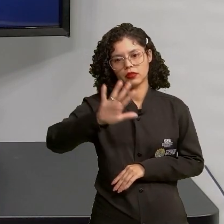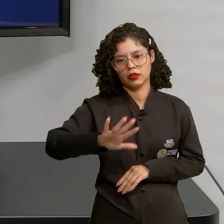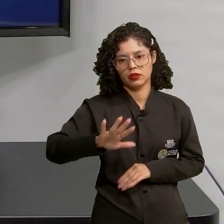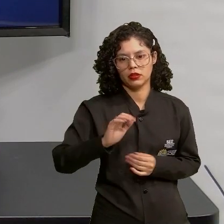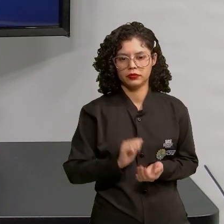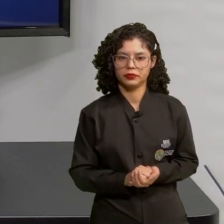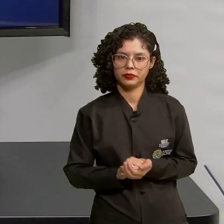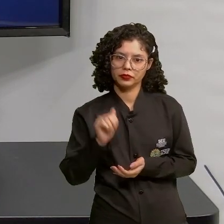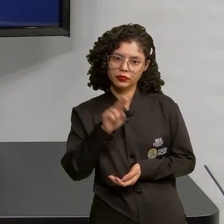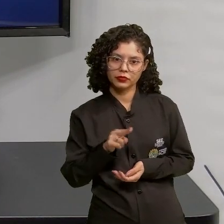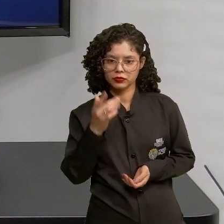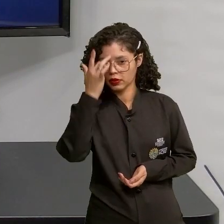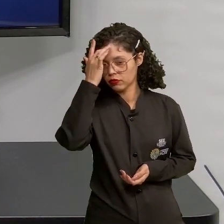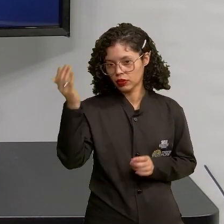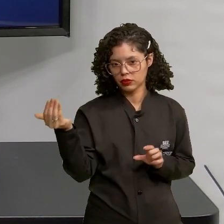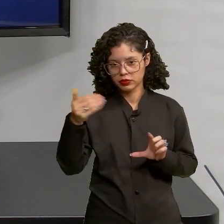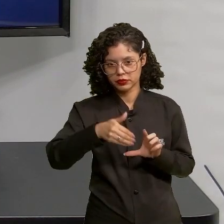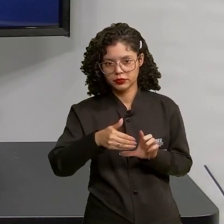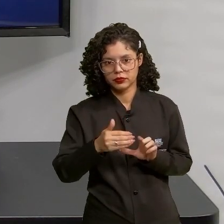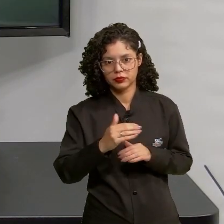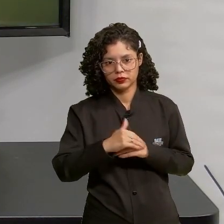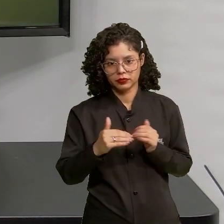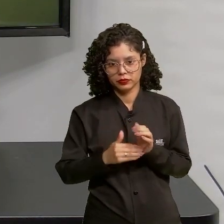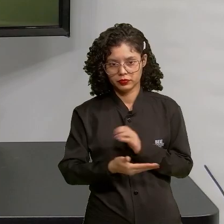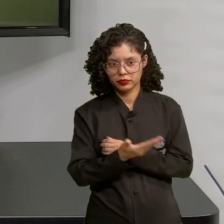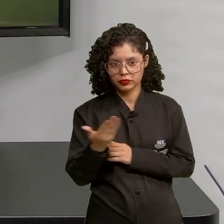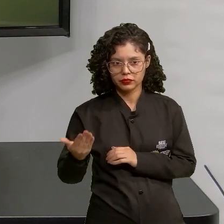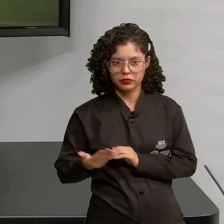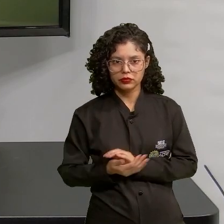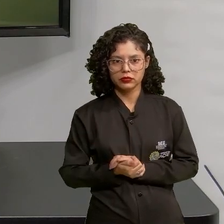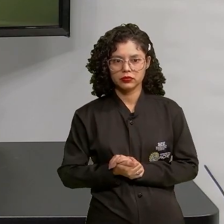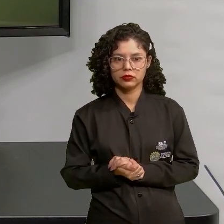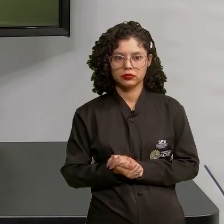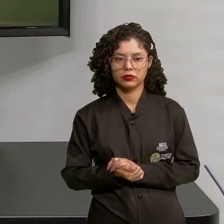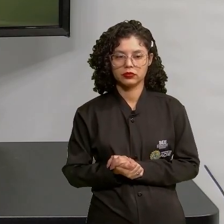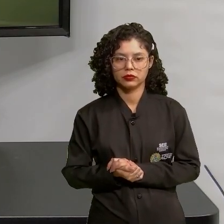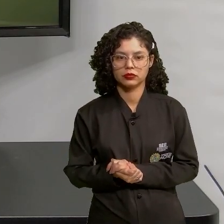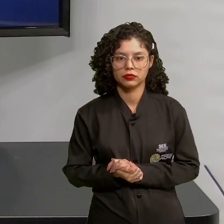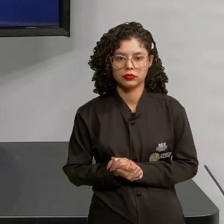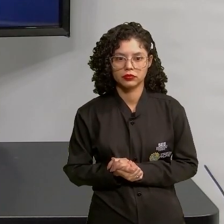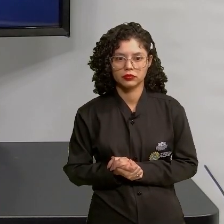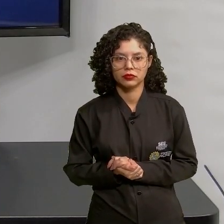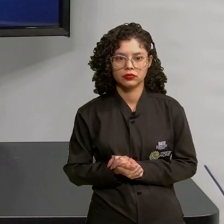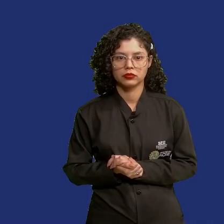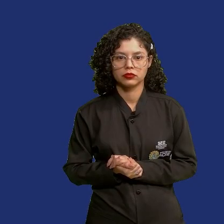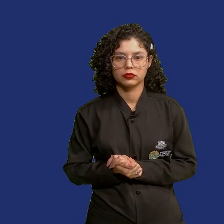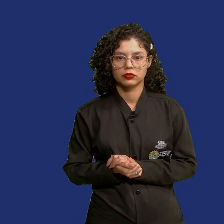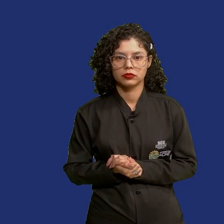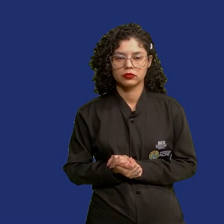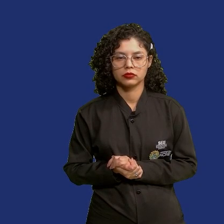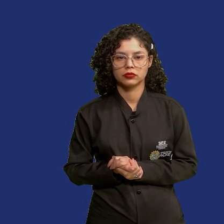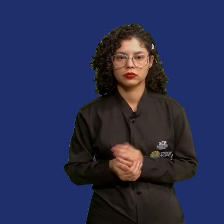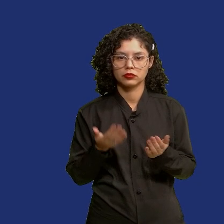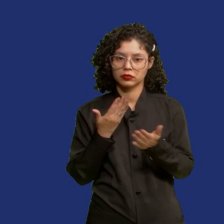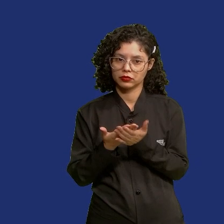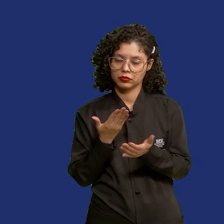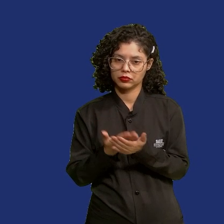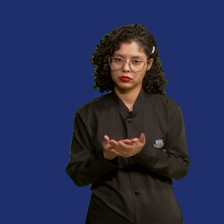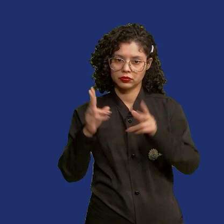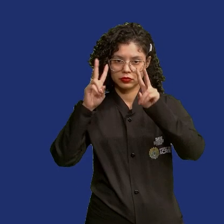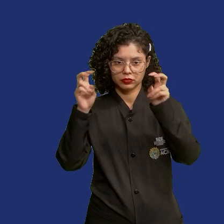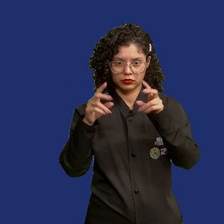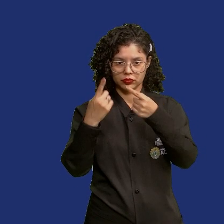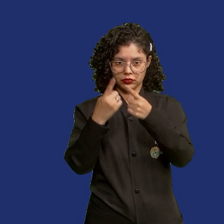é um instrumento de fácil acesso para todo mundo. A nossa aula de hoje, gente, ela falou sobre os